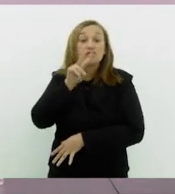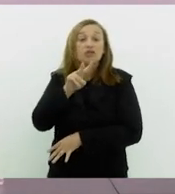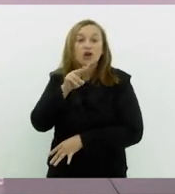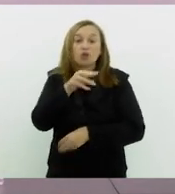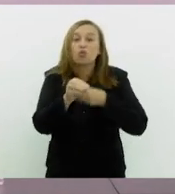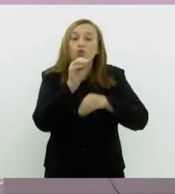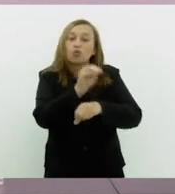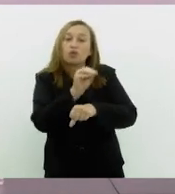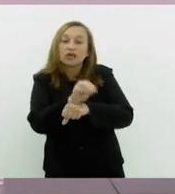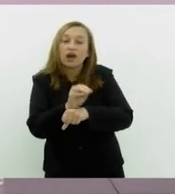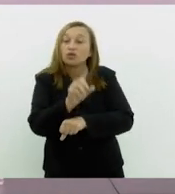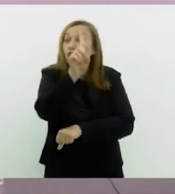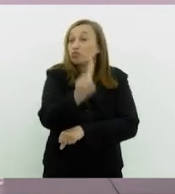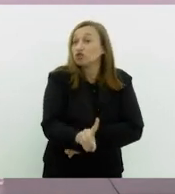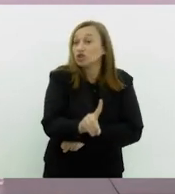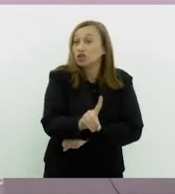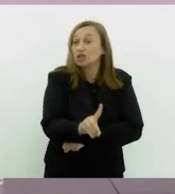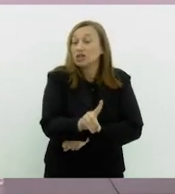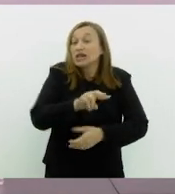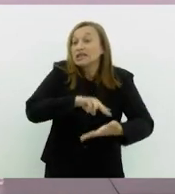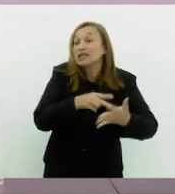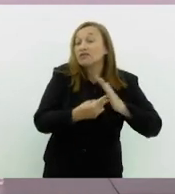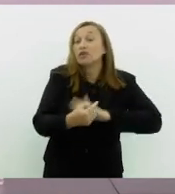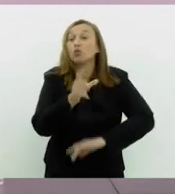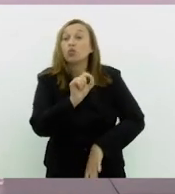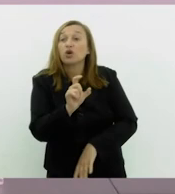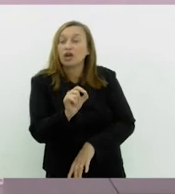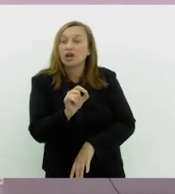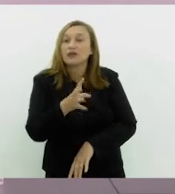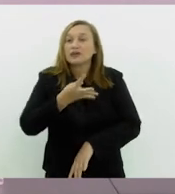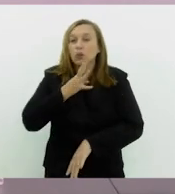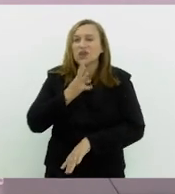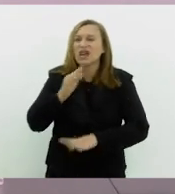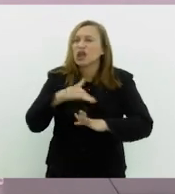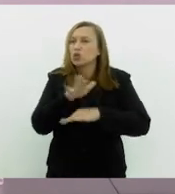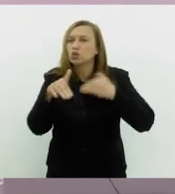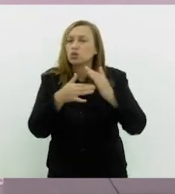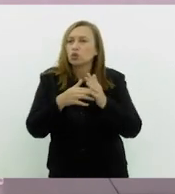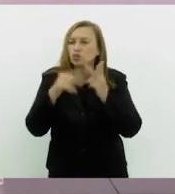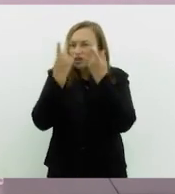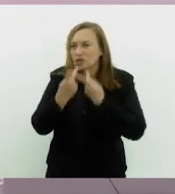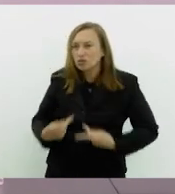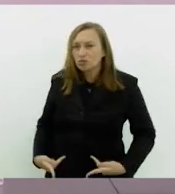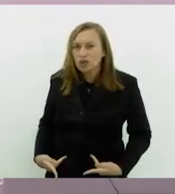um direito, o que significa reconhecer que todos os sujeitos